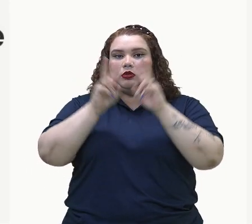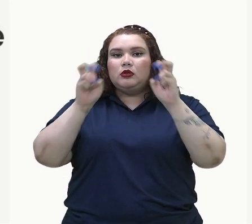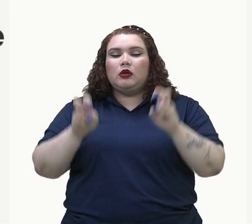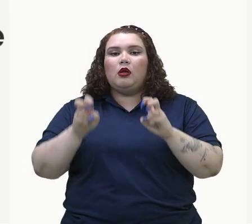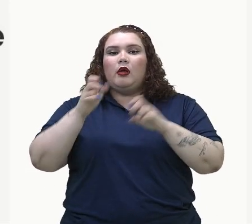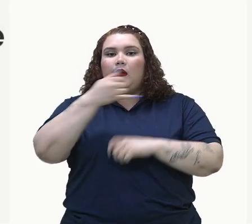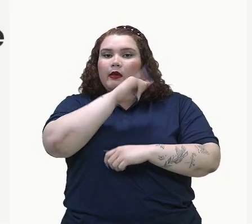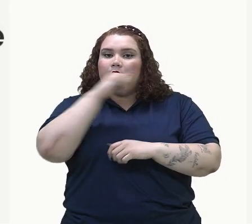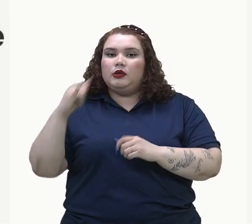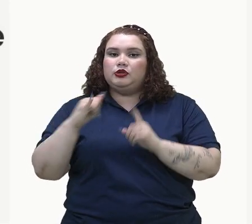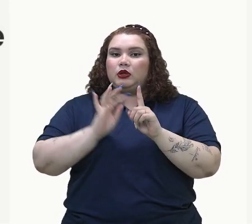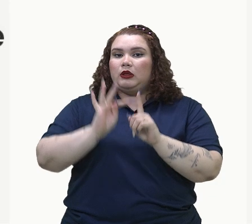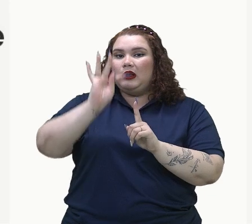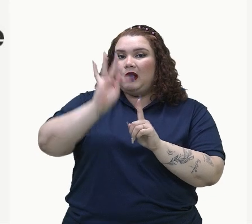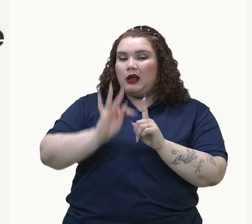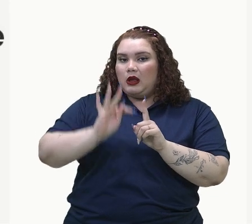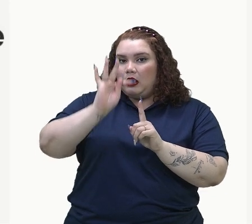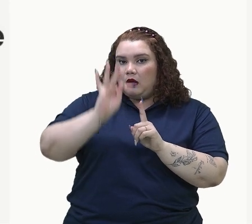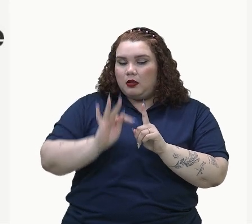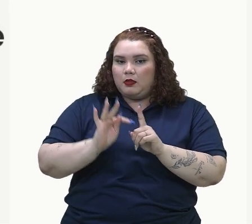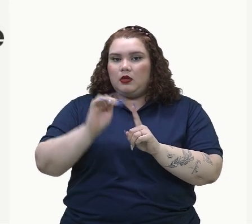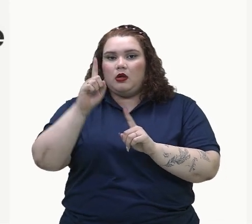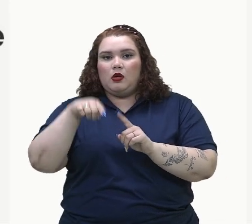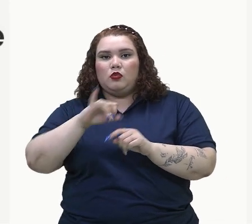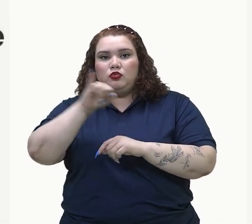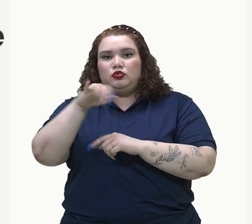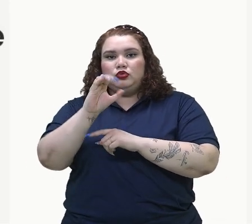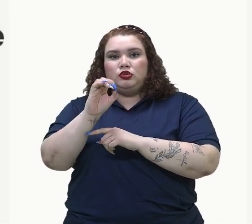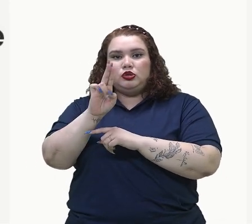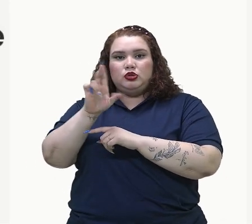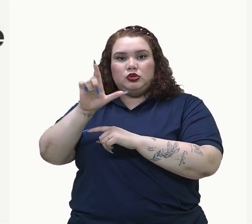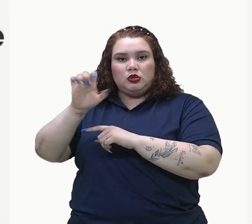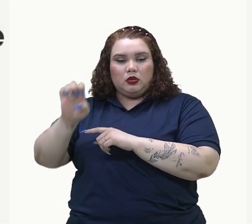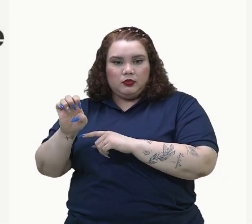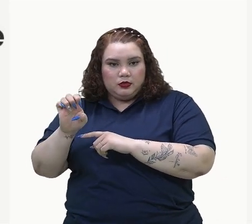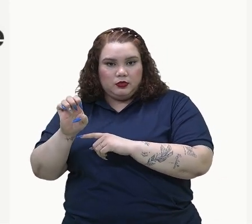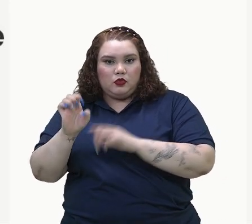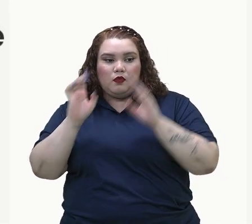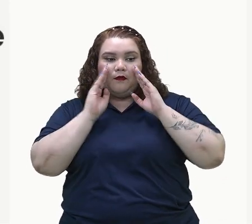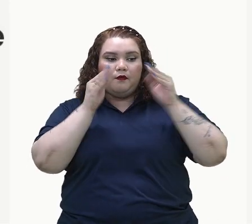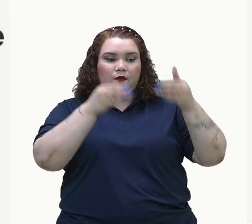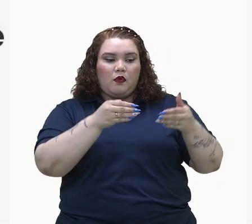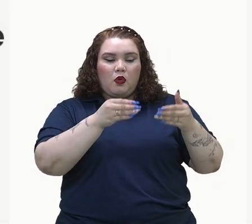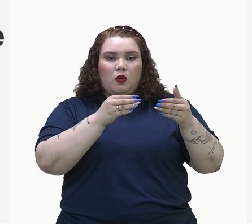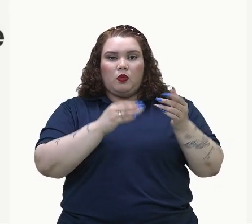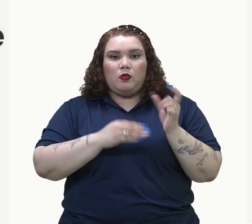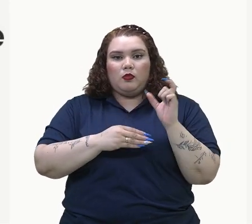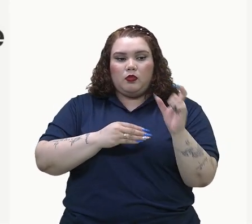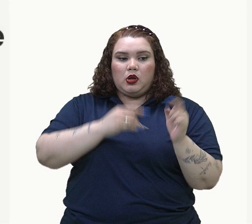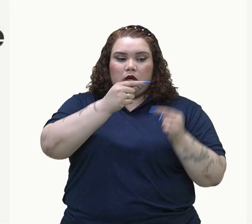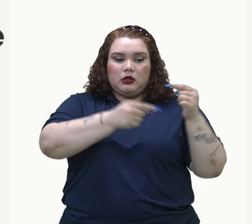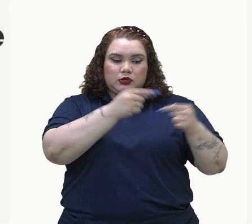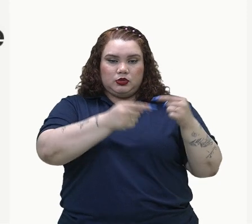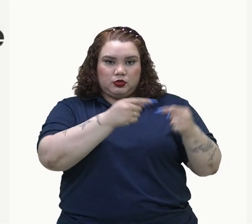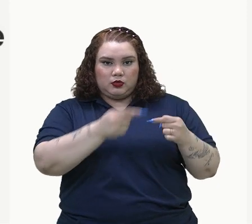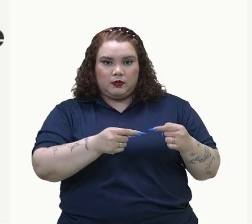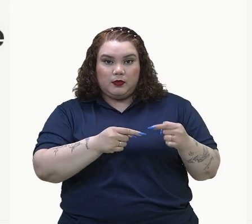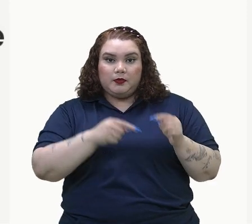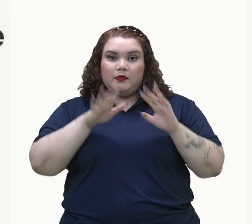térmica, estamos falando do efeito Joule para o resistor. E agora,